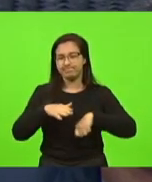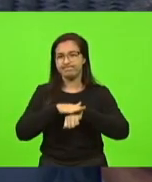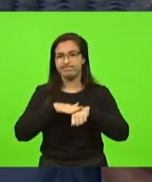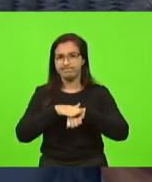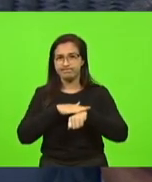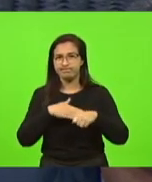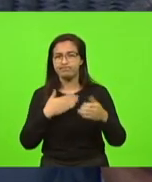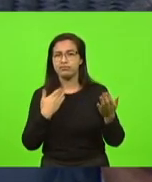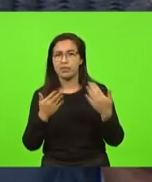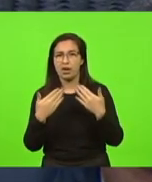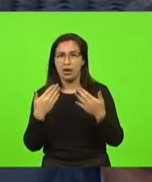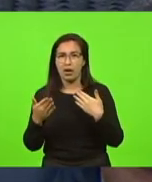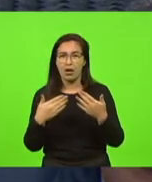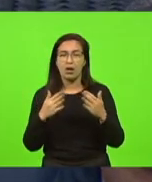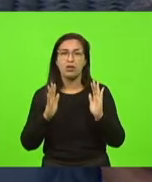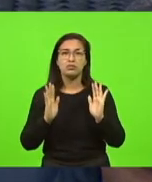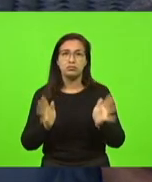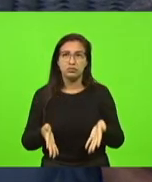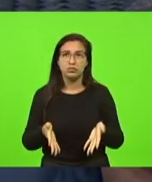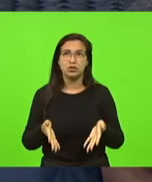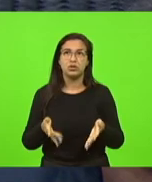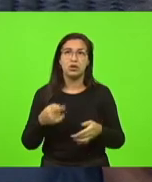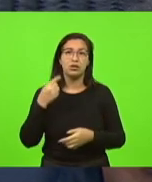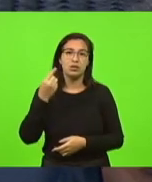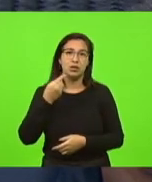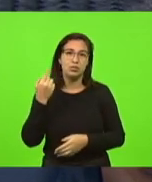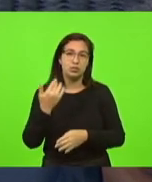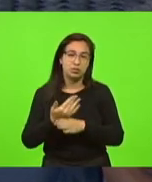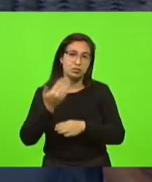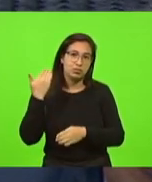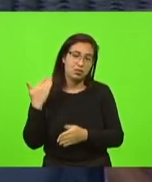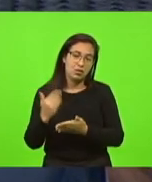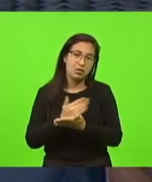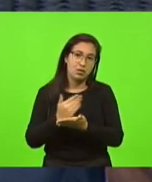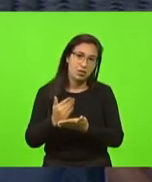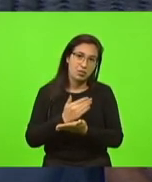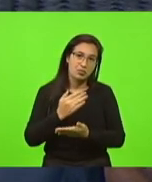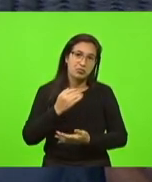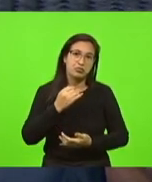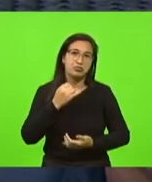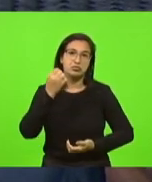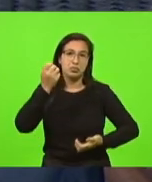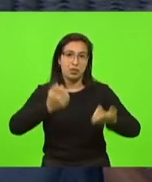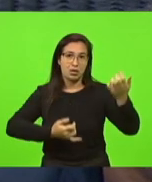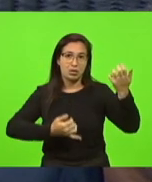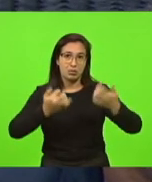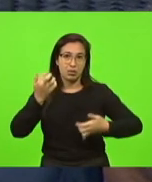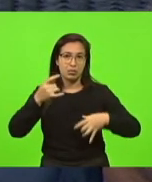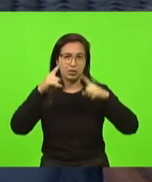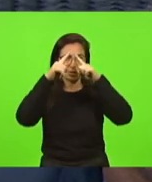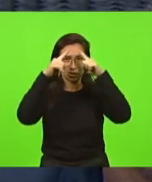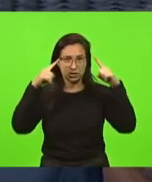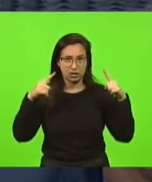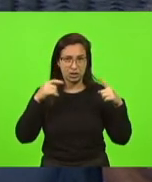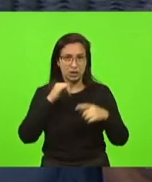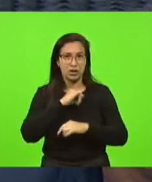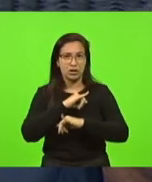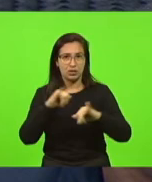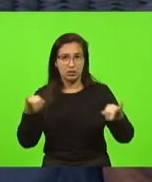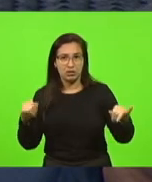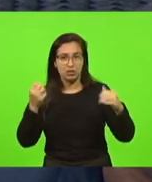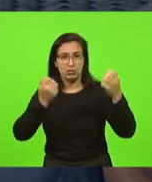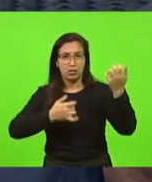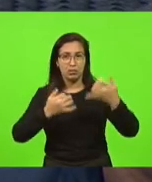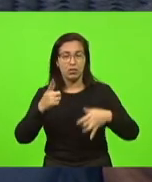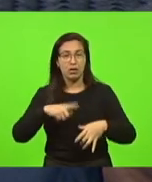bem levantado anteriormente por deputados que antecederam a minha fala, se não me falha a memória, deputado Nildir Sareta, a questão de 30,